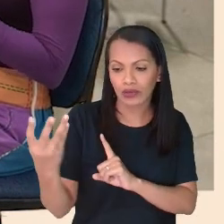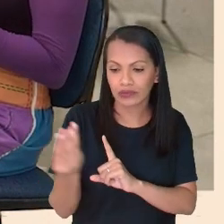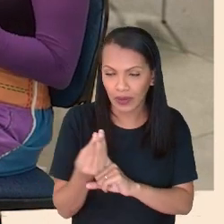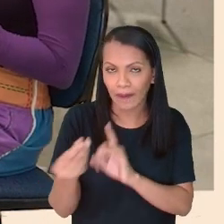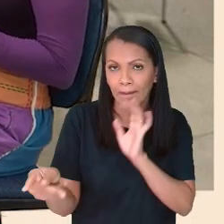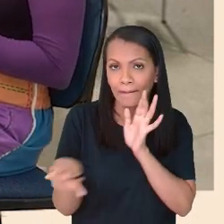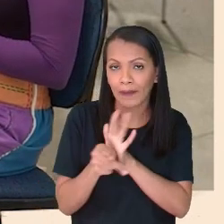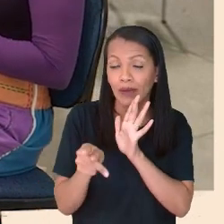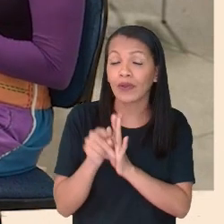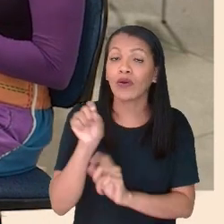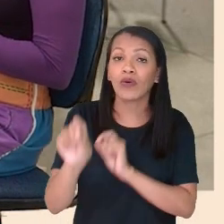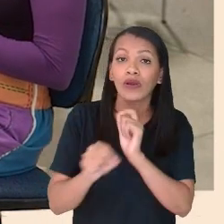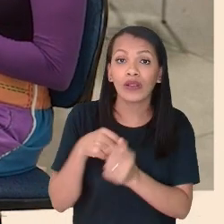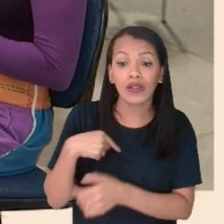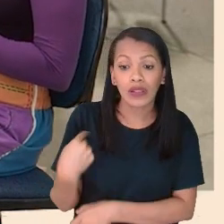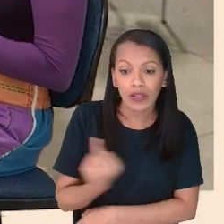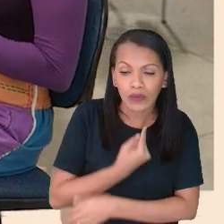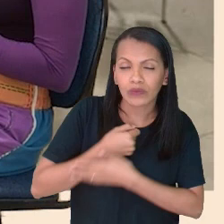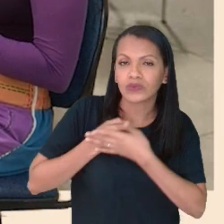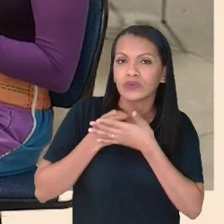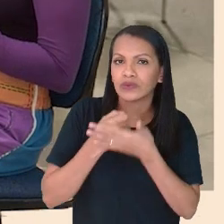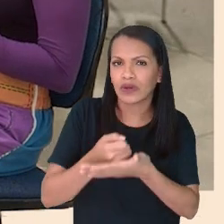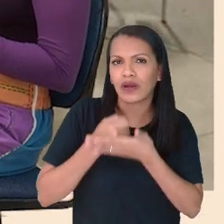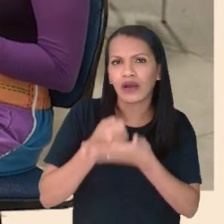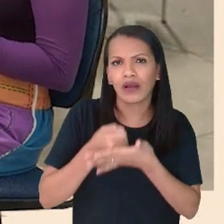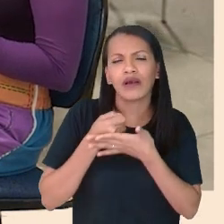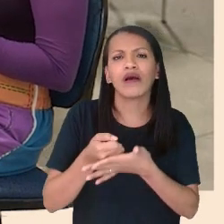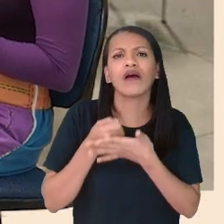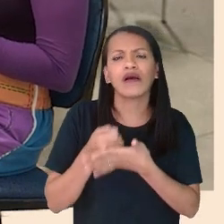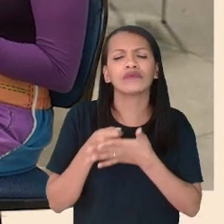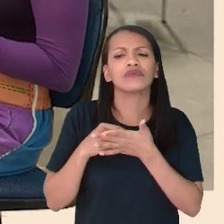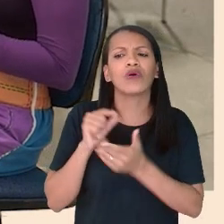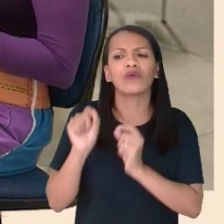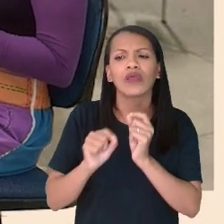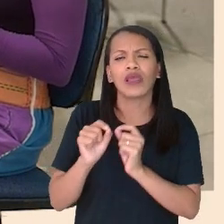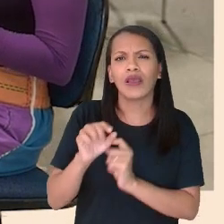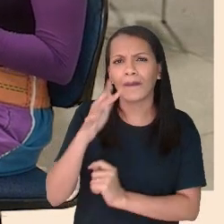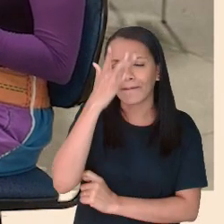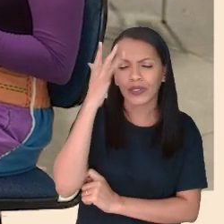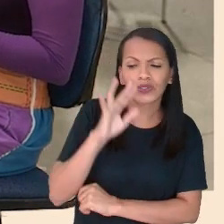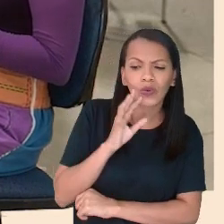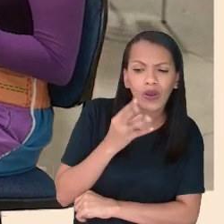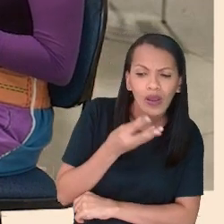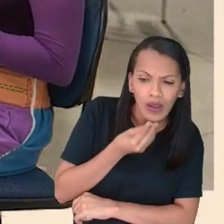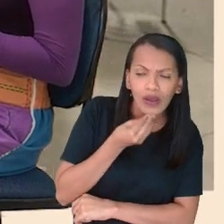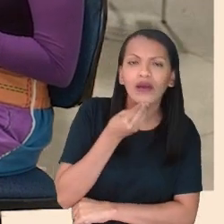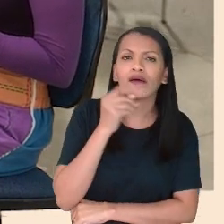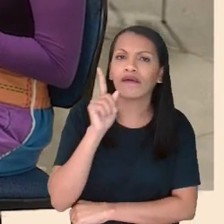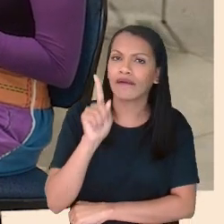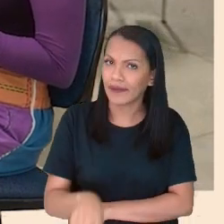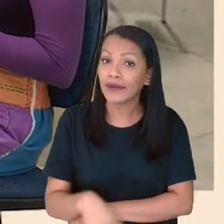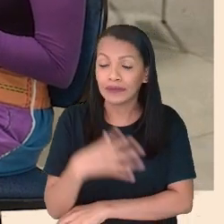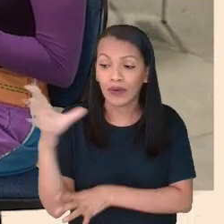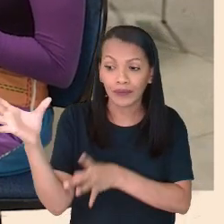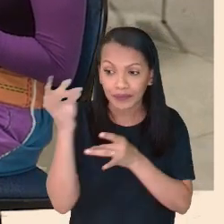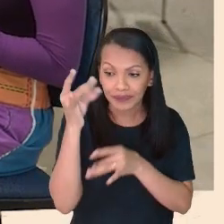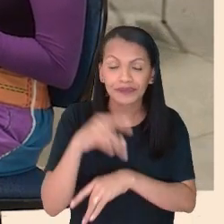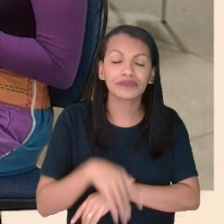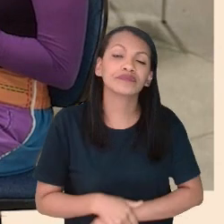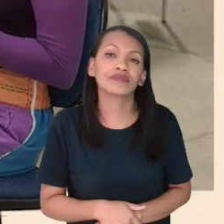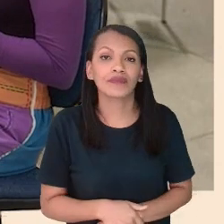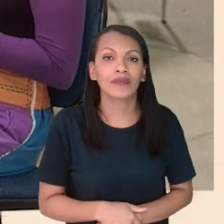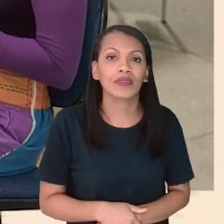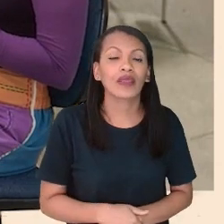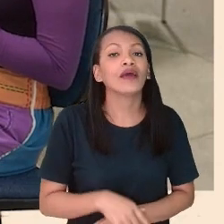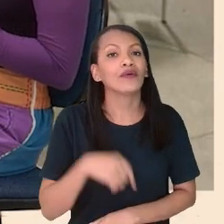a gente pode ajudar, né? Nessas recomposições de aprendizagem. Recomposição, isso. Lembrei agora o nome, recomposição